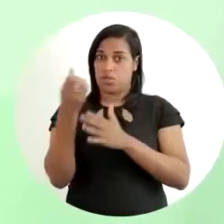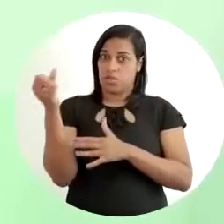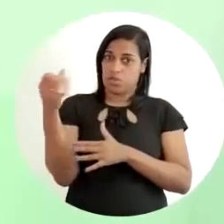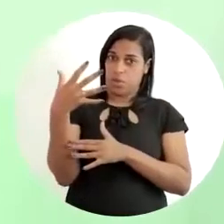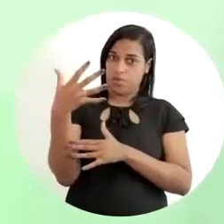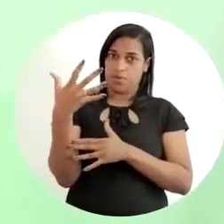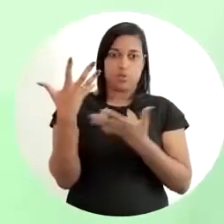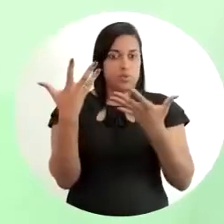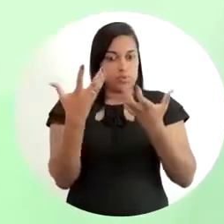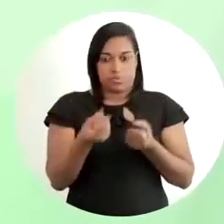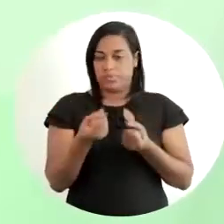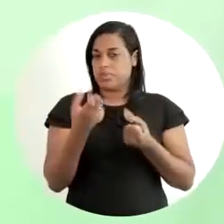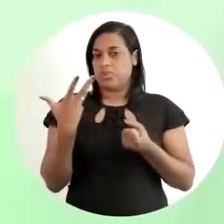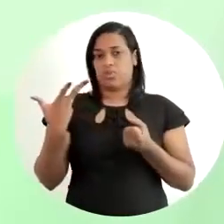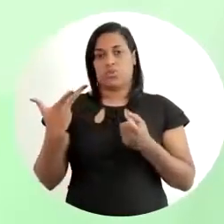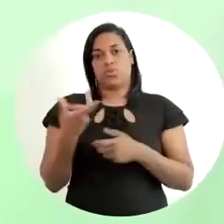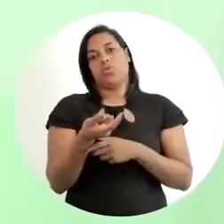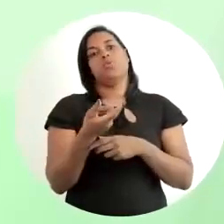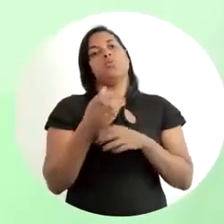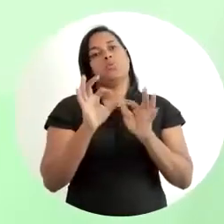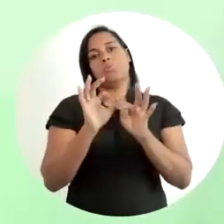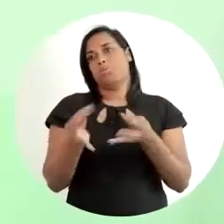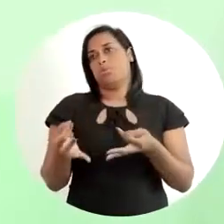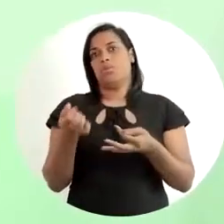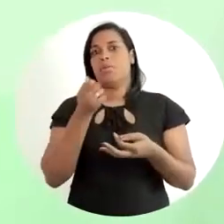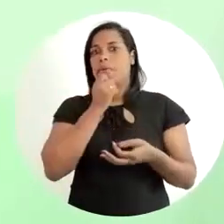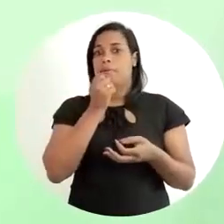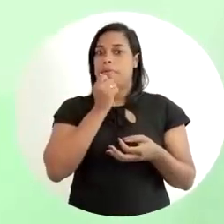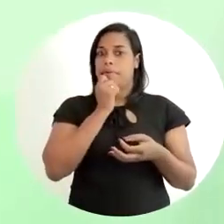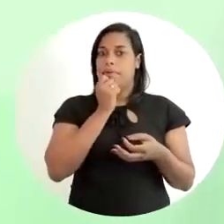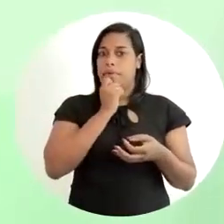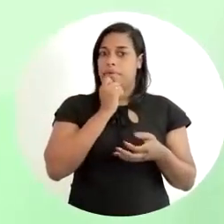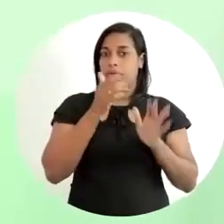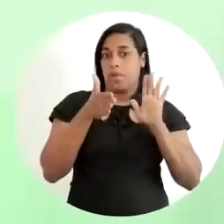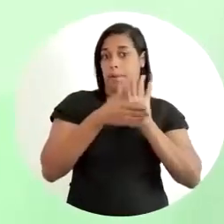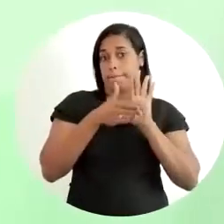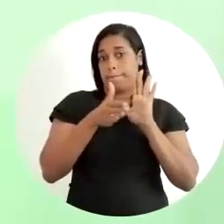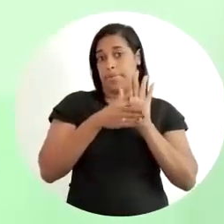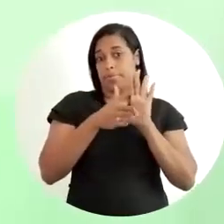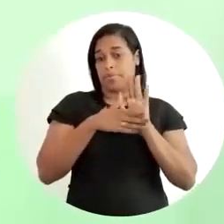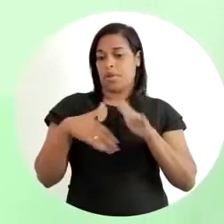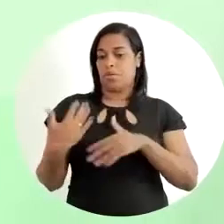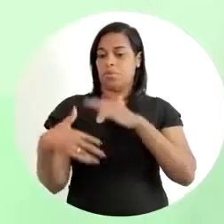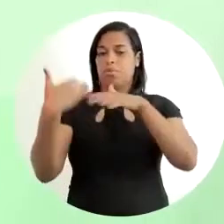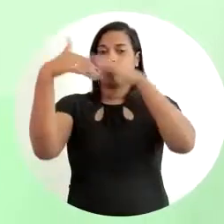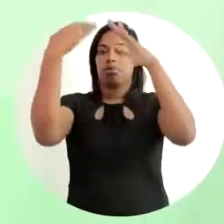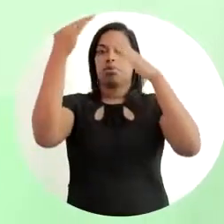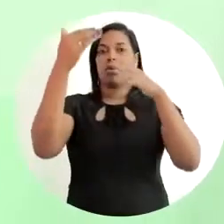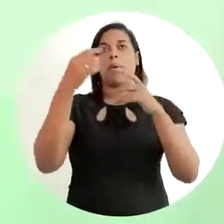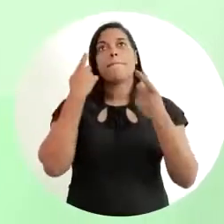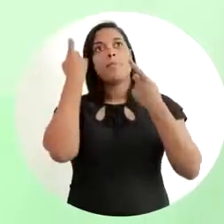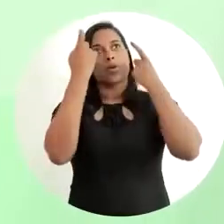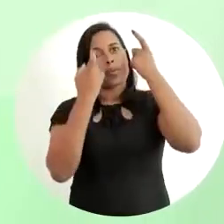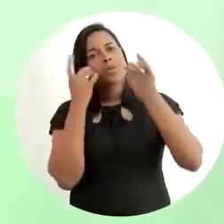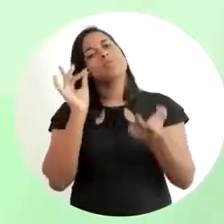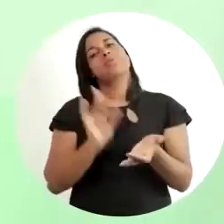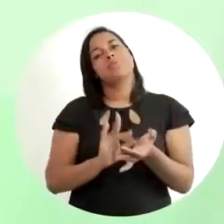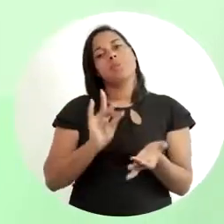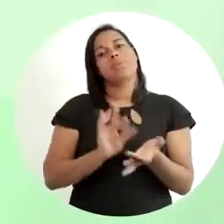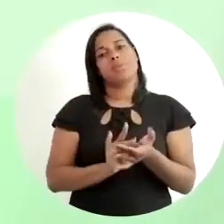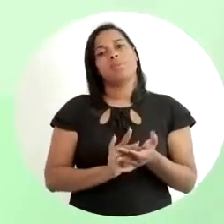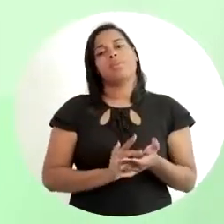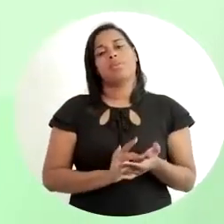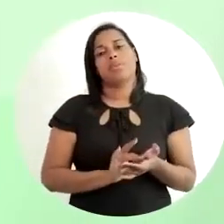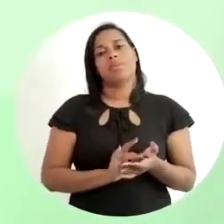escola nova não foi aceita por todos simplesmente, ainda que propondo uma evolução ou uma preocupação